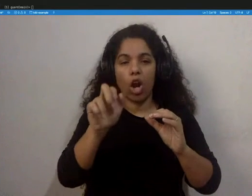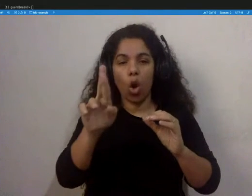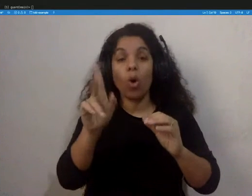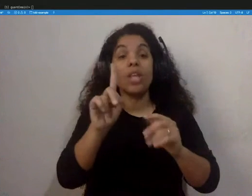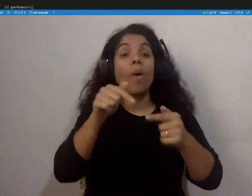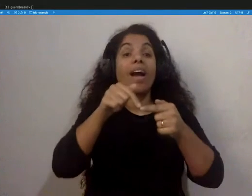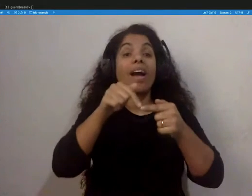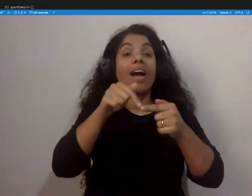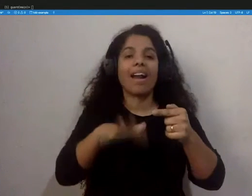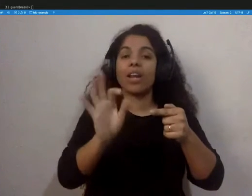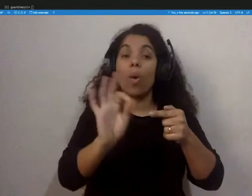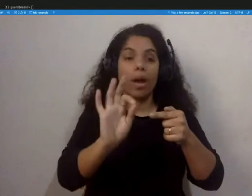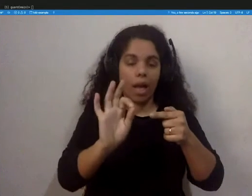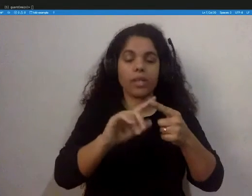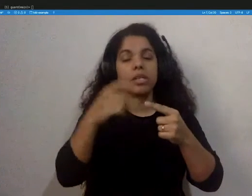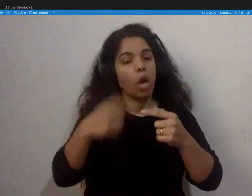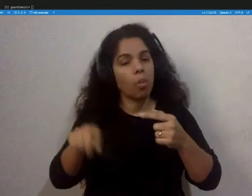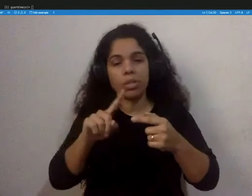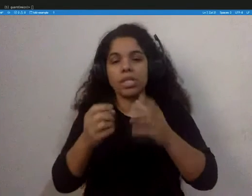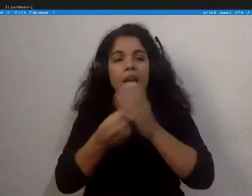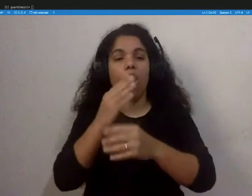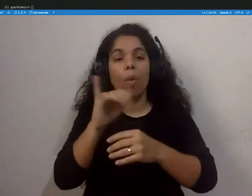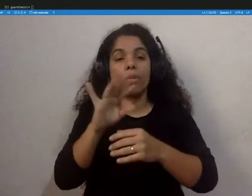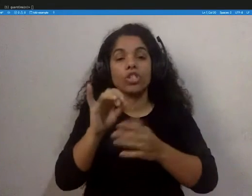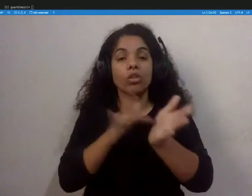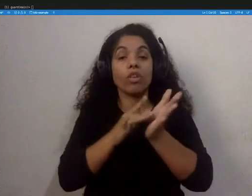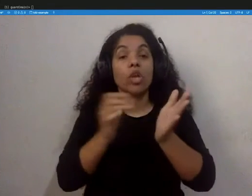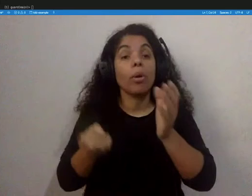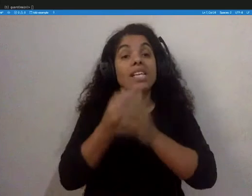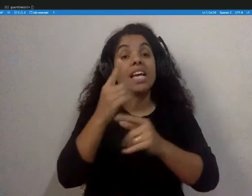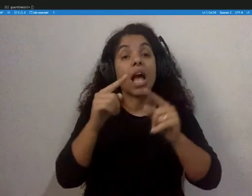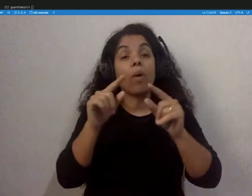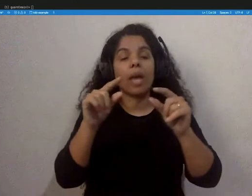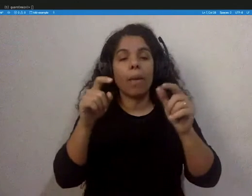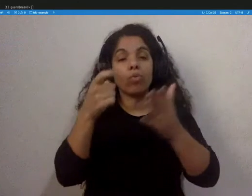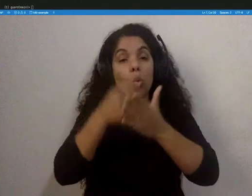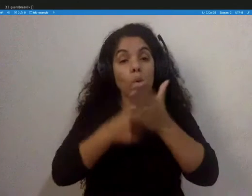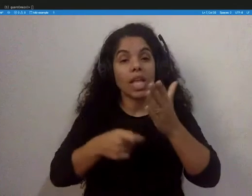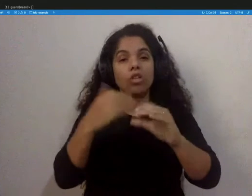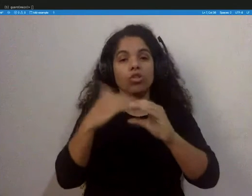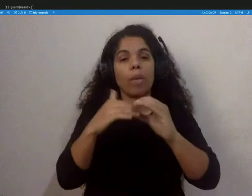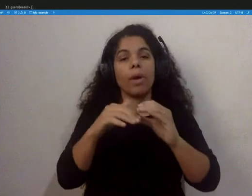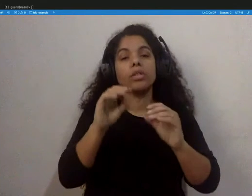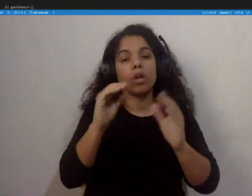classe, eu não preciso criar um objeto fake, eu posso simplesmente criar um texto de e-mail. Então vai ser